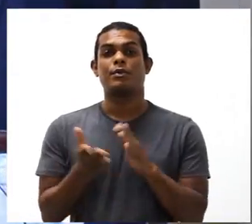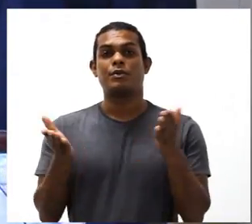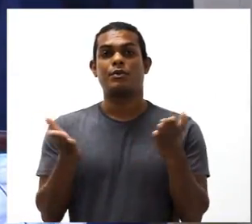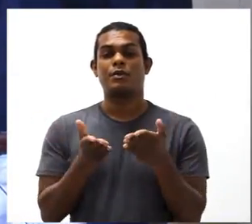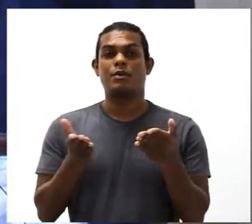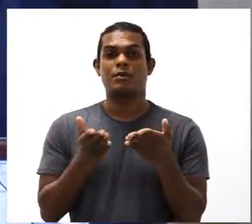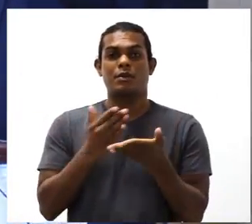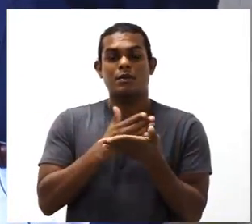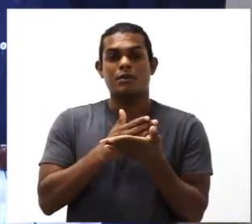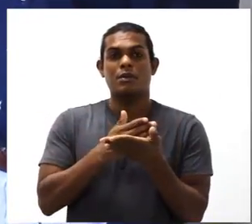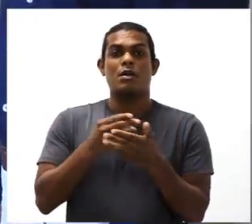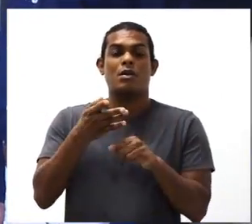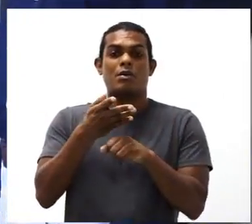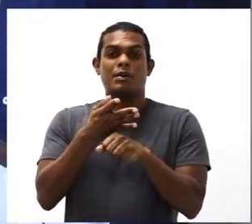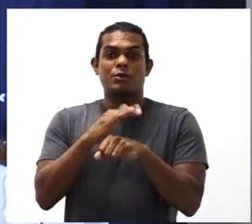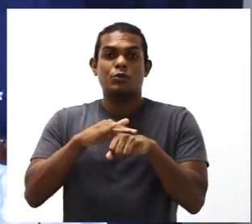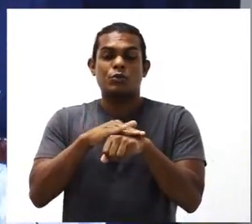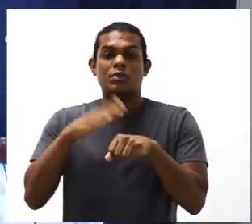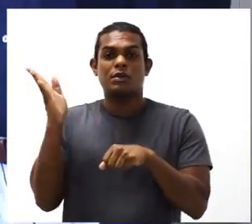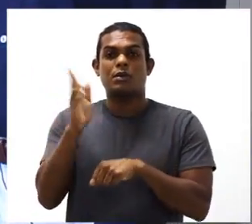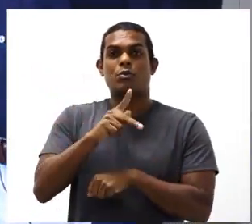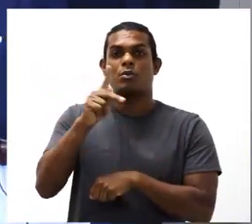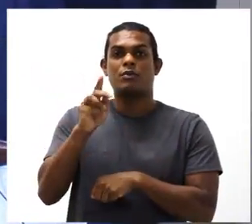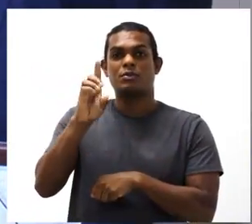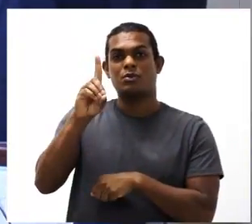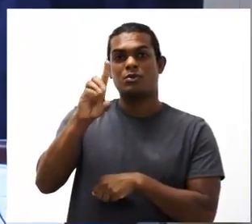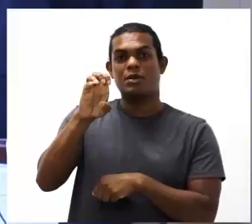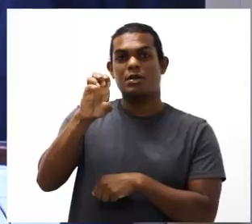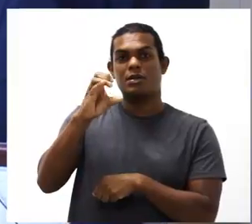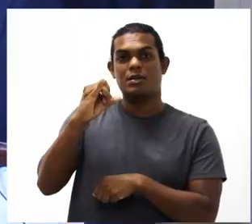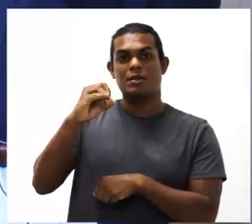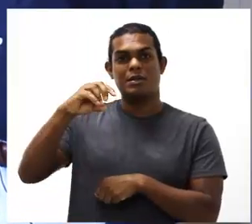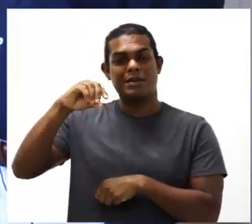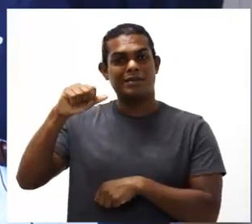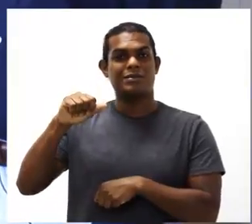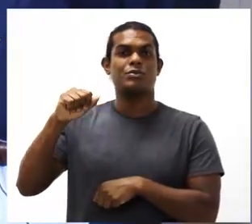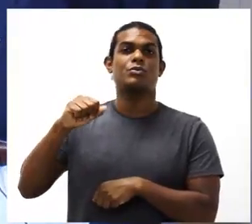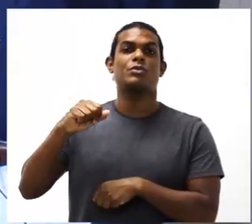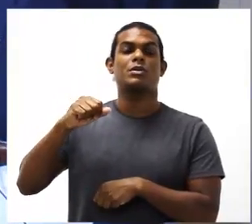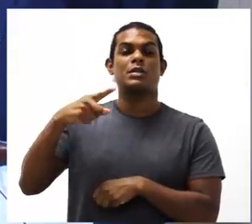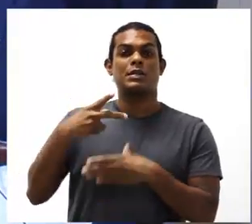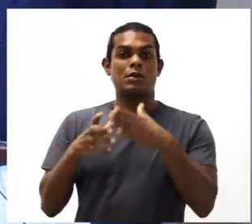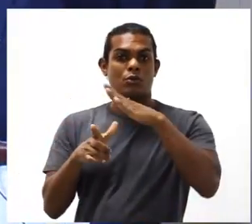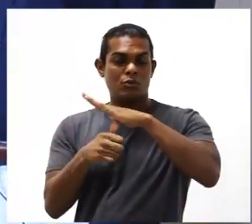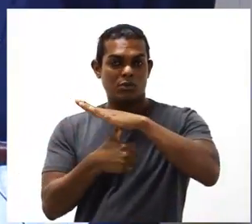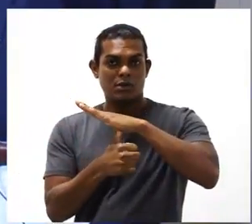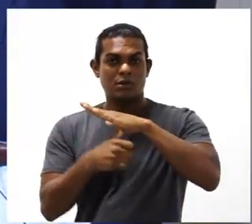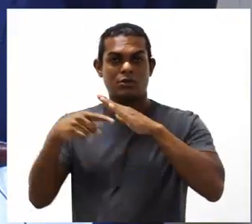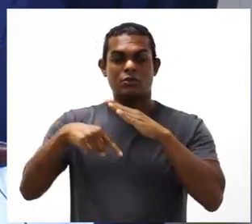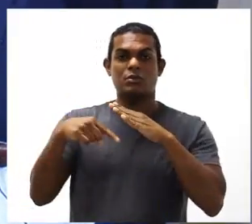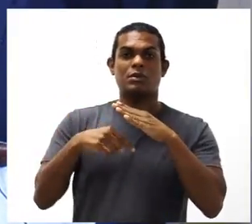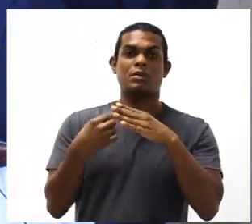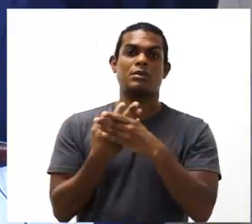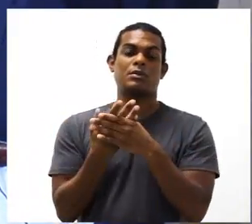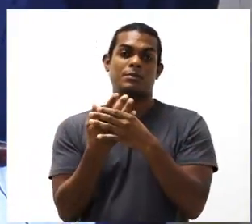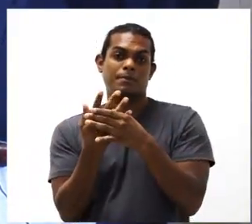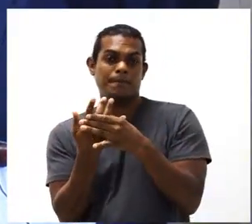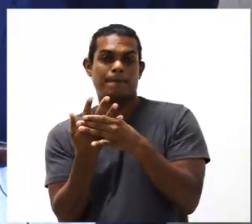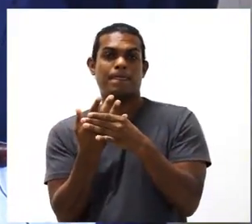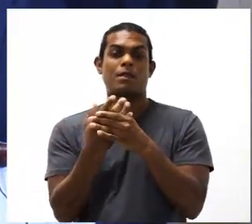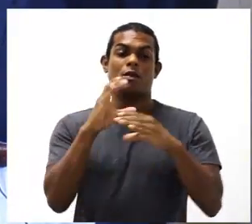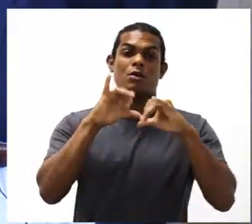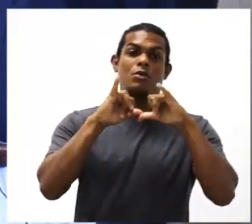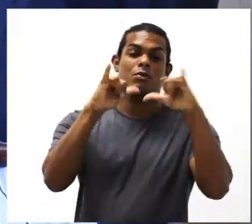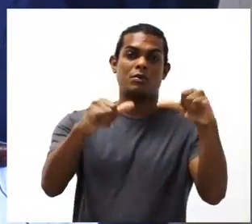E agora a gente vai conversar com o professor Décio Fonseca, ele é que é pró-reitor da Pró-Reitoria de Comunicação, Informação e Tecnologia